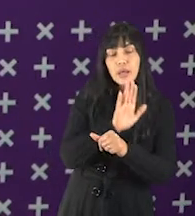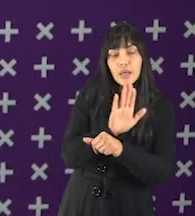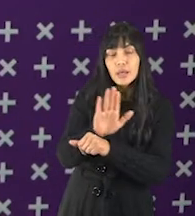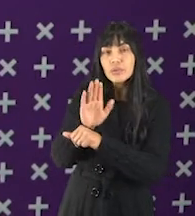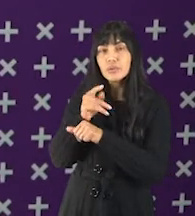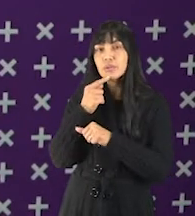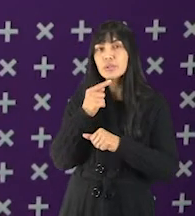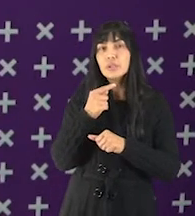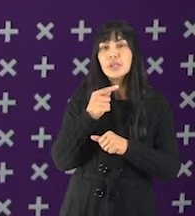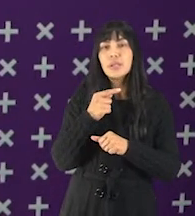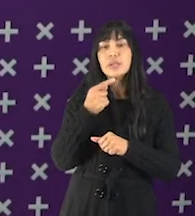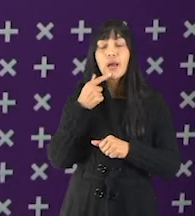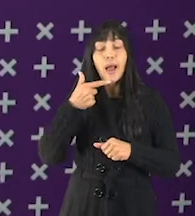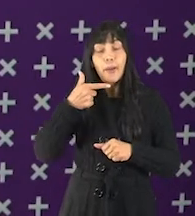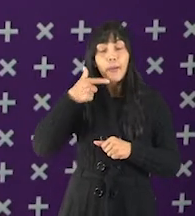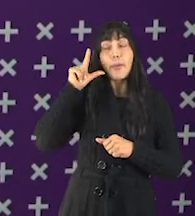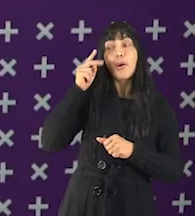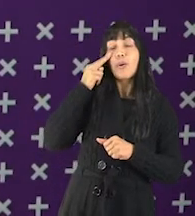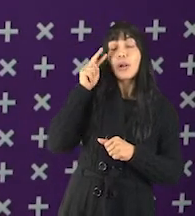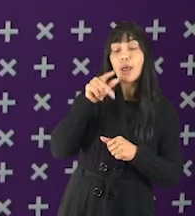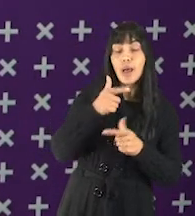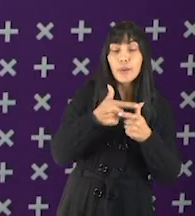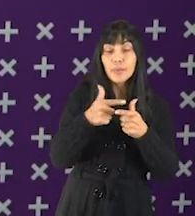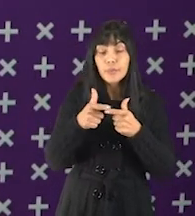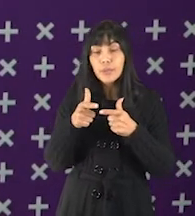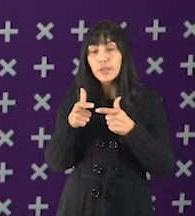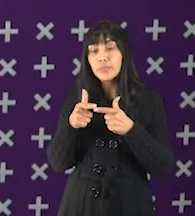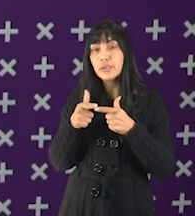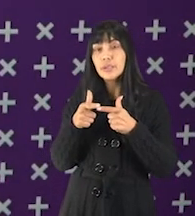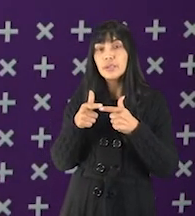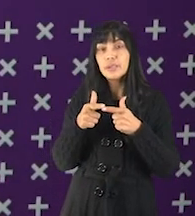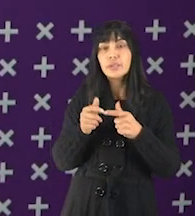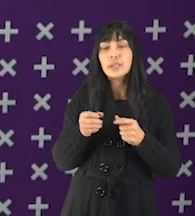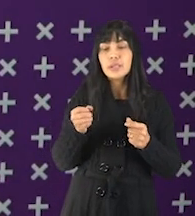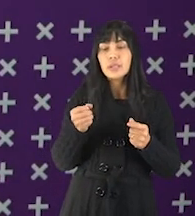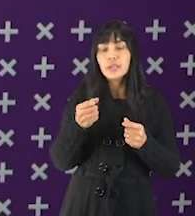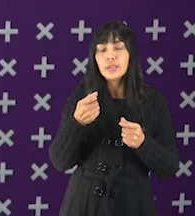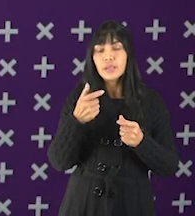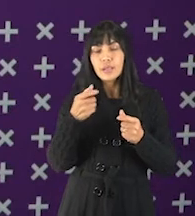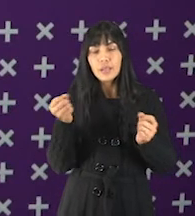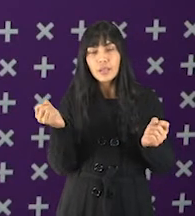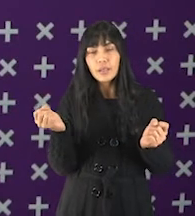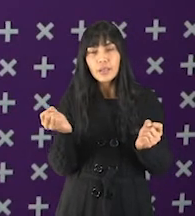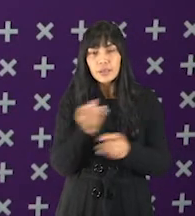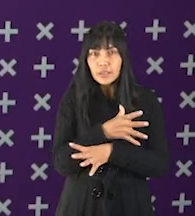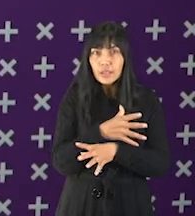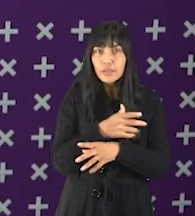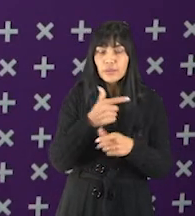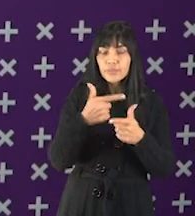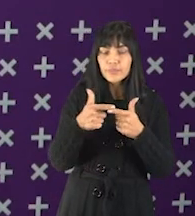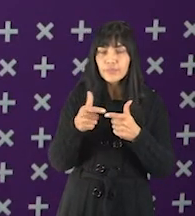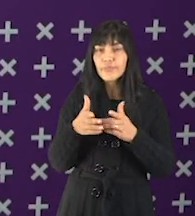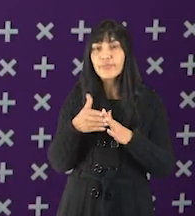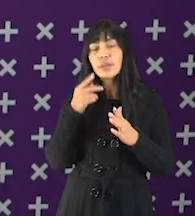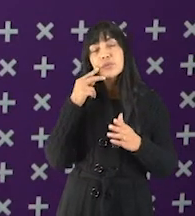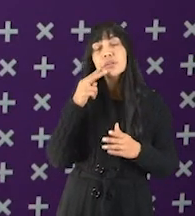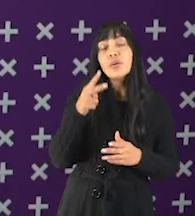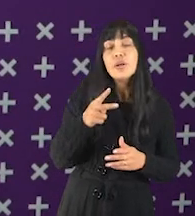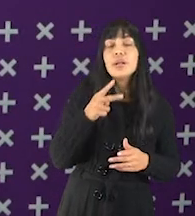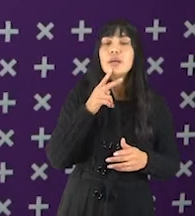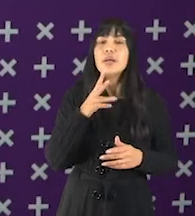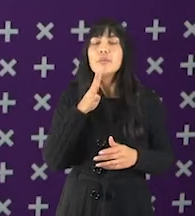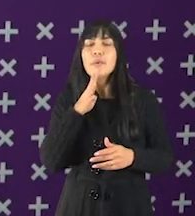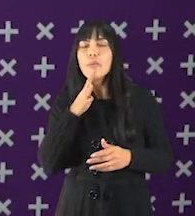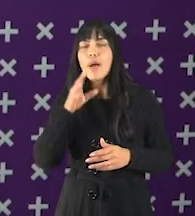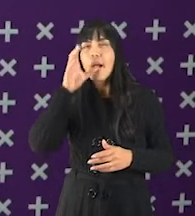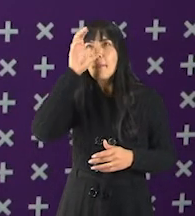as pessoas a antever o problema ao invés de atuar reativamente. Marcelo, do alto da sua experiência, de tanto conhecimento que